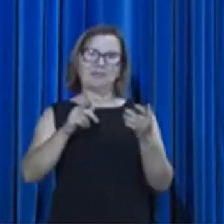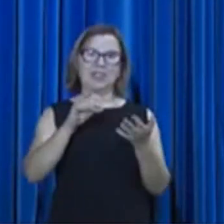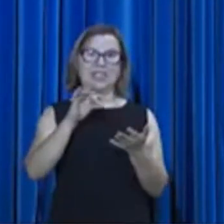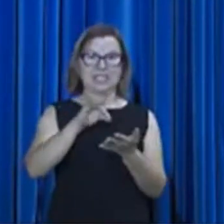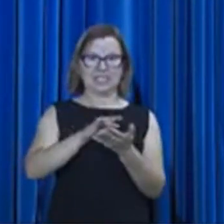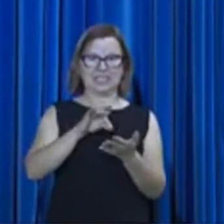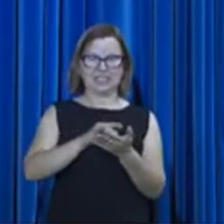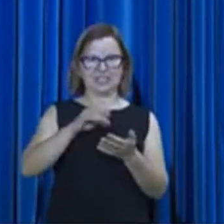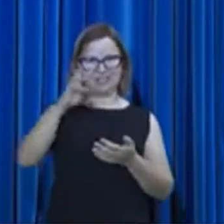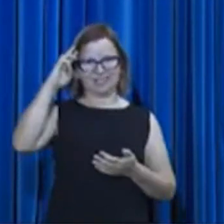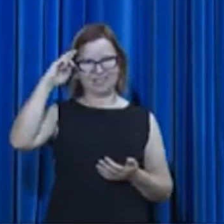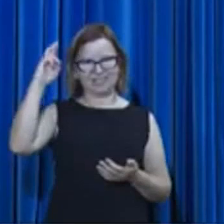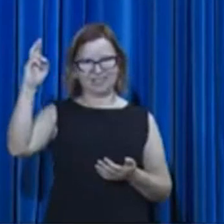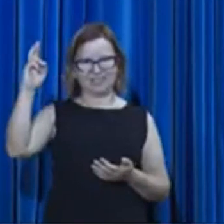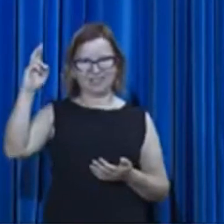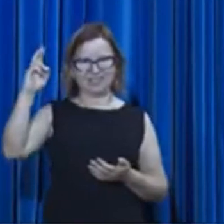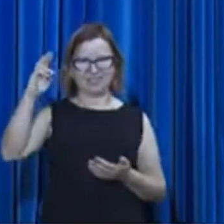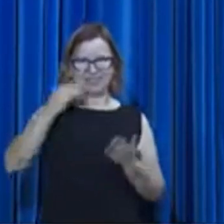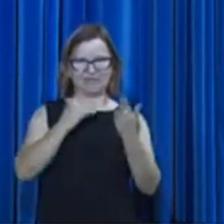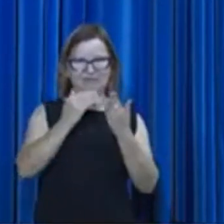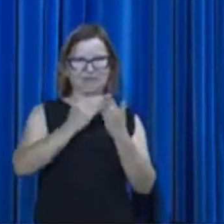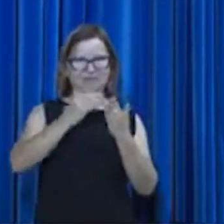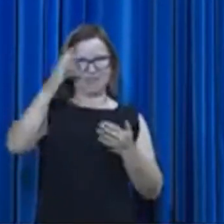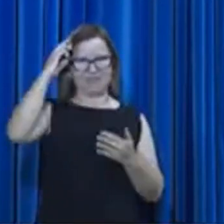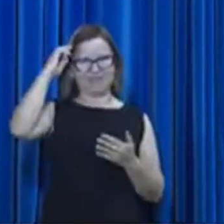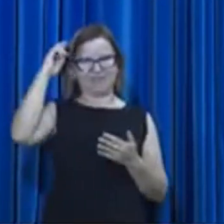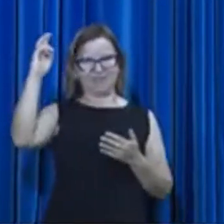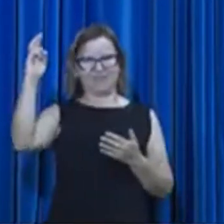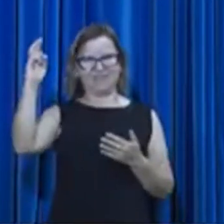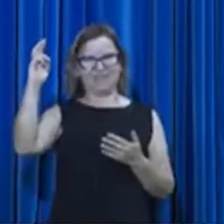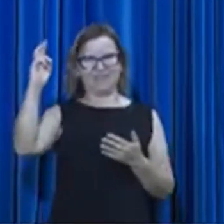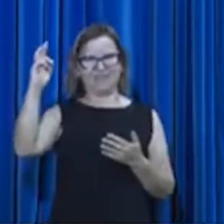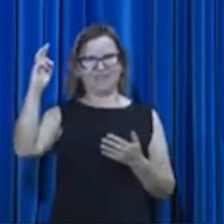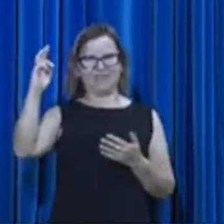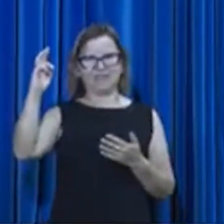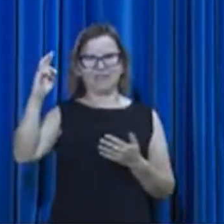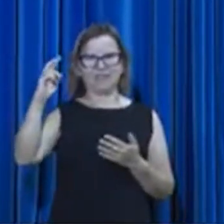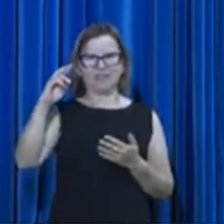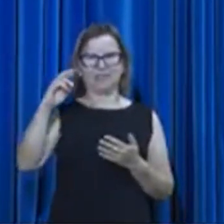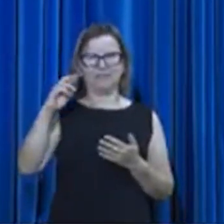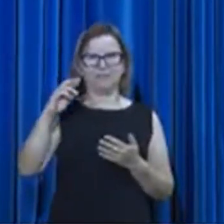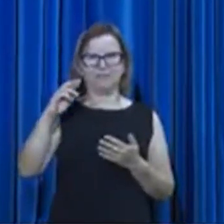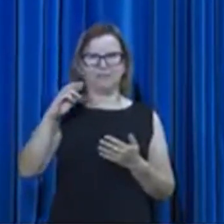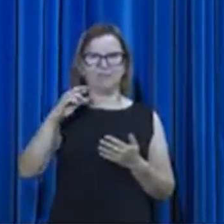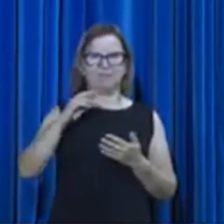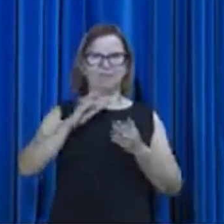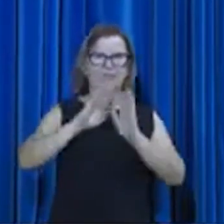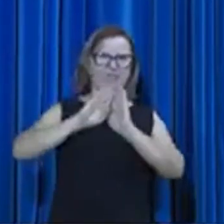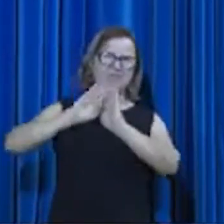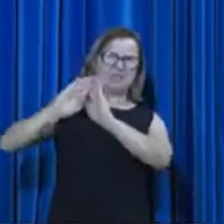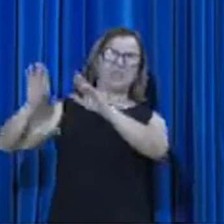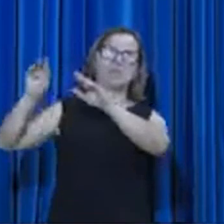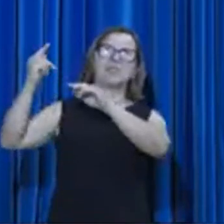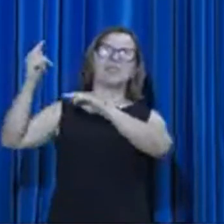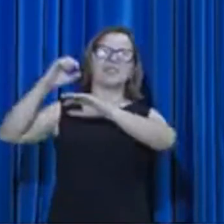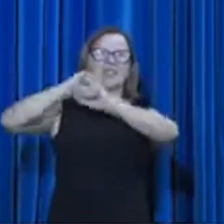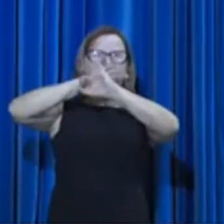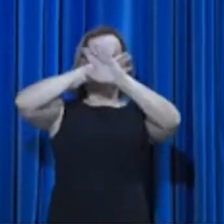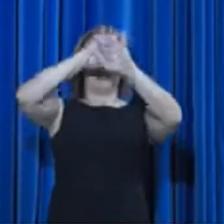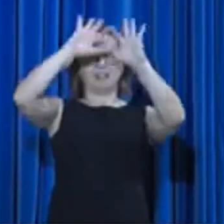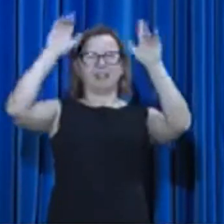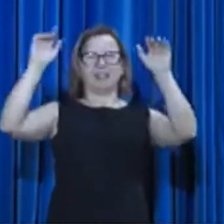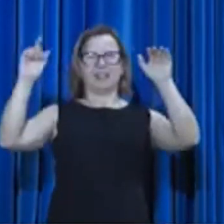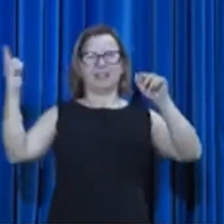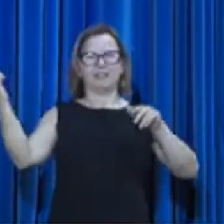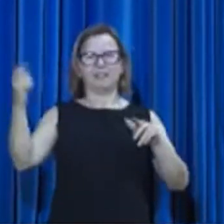o Senhor dos senhores, Ele se despiu de toda a glória. Ele assumiu a nossa